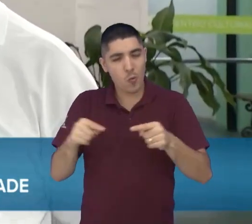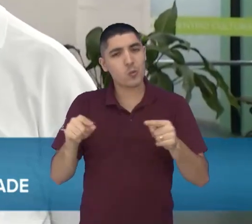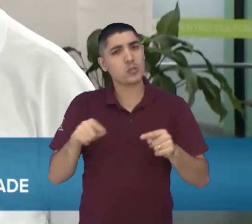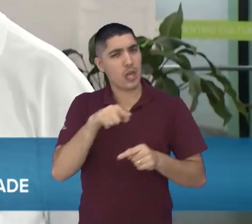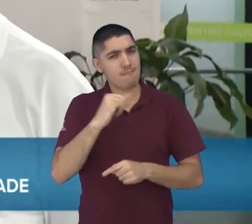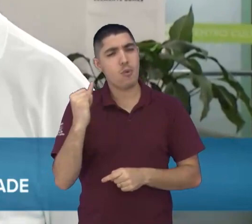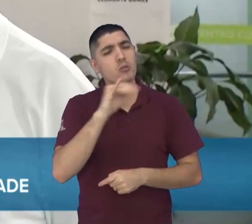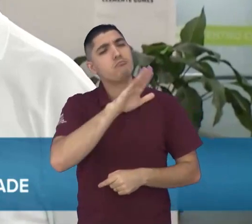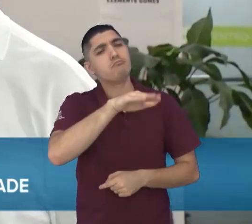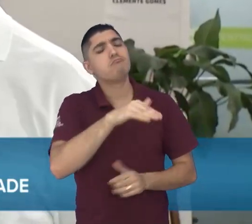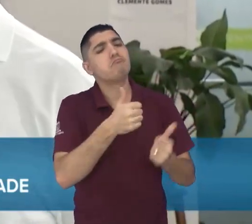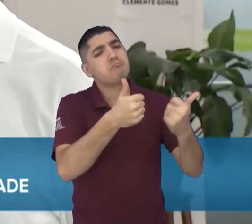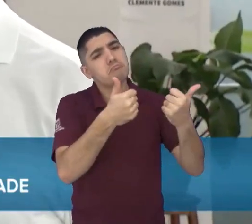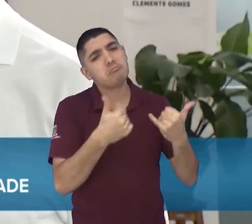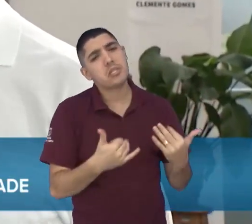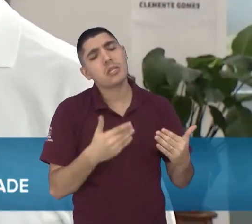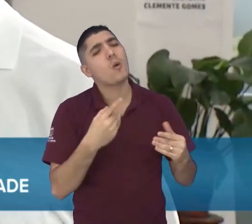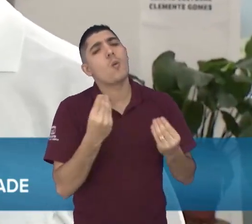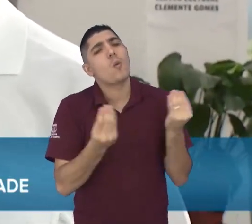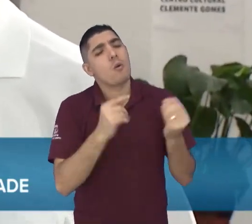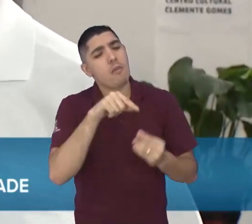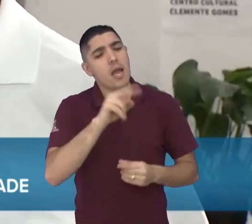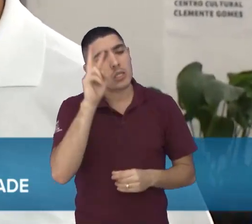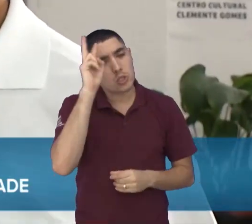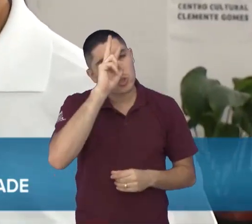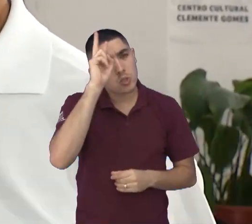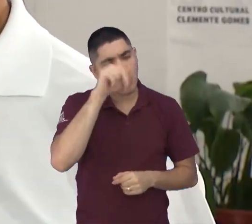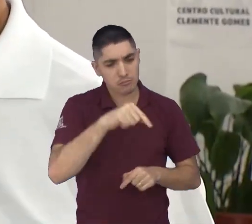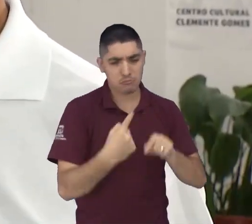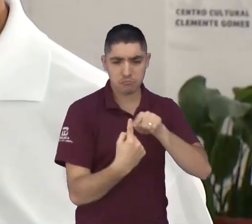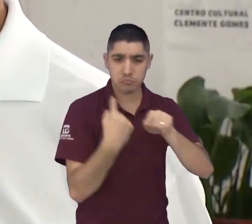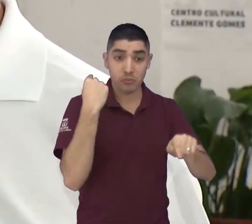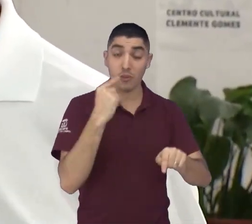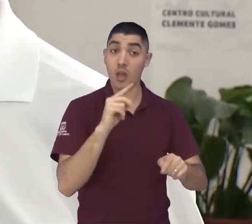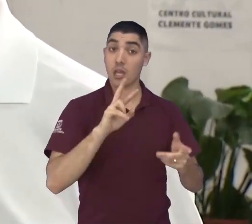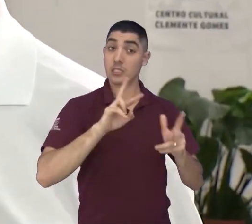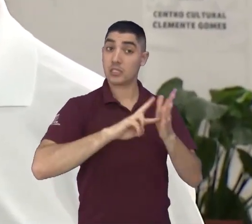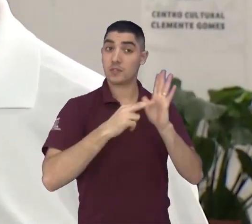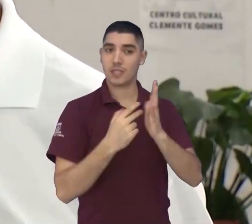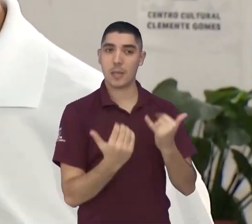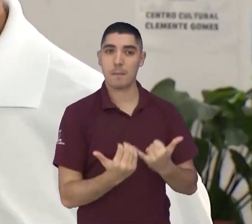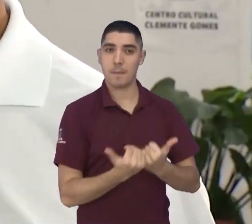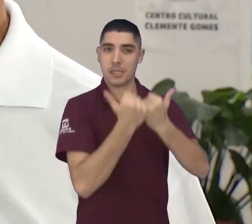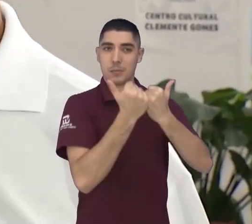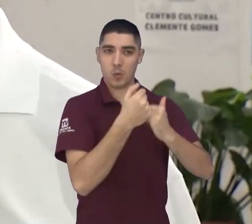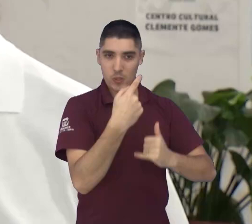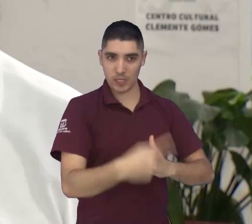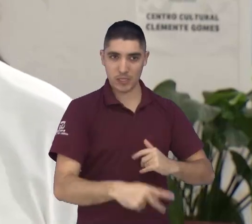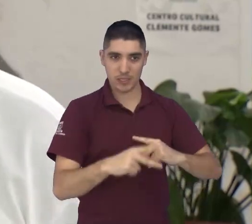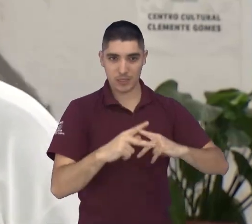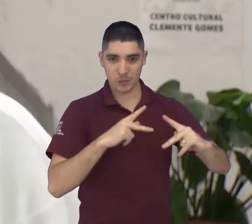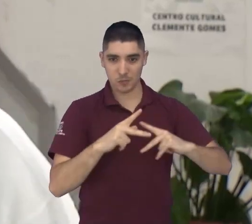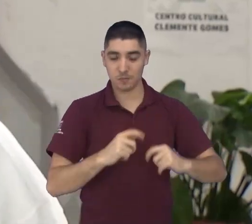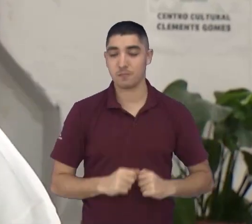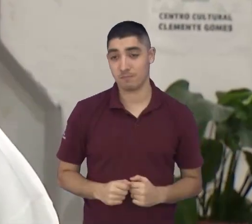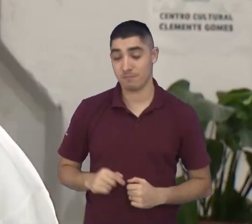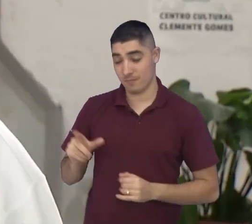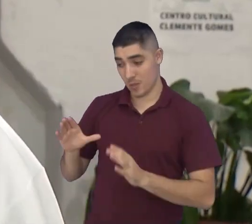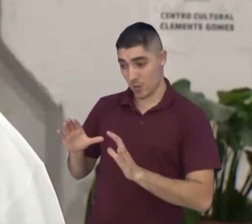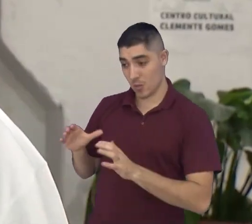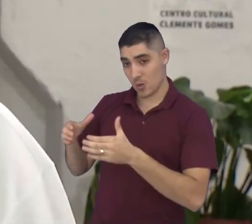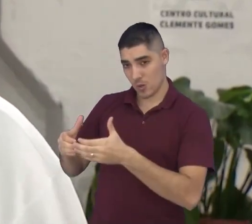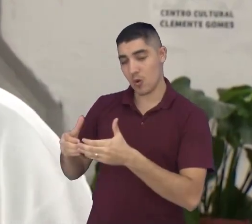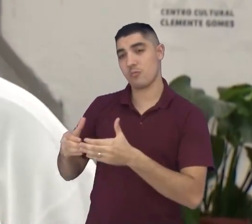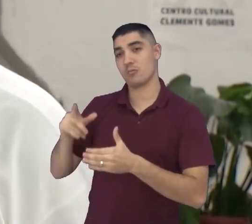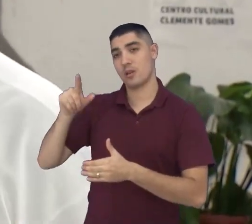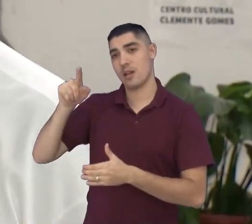conta pra gente um pouquinho da história, né, dessa banda que já é um patrimônio aqui da cidade. É, a banda de Santana é patrimônio